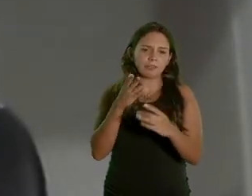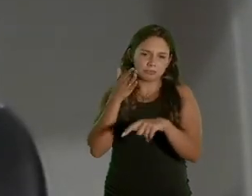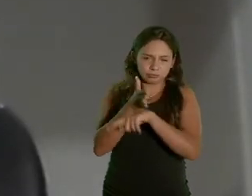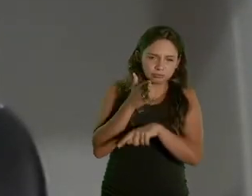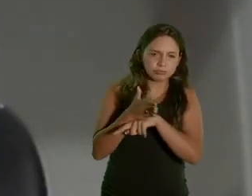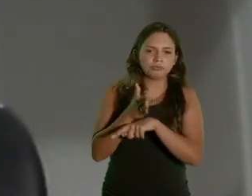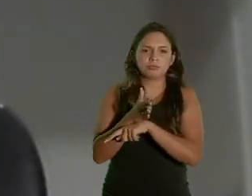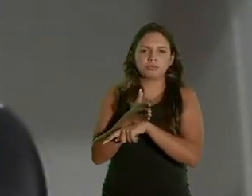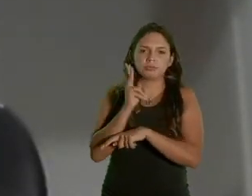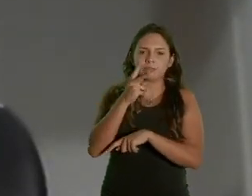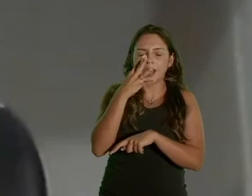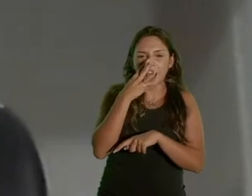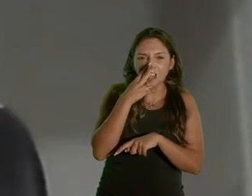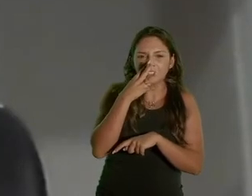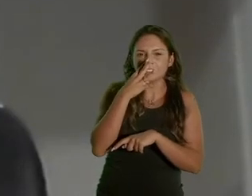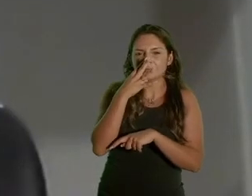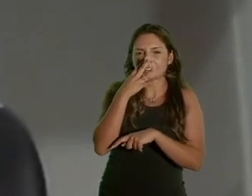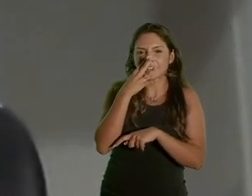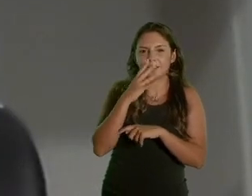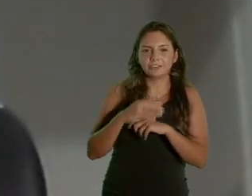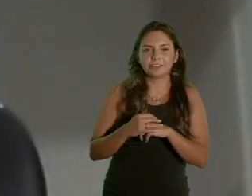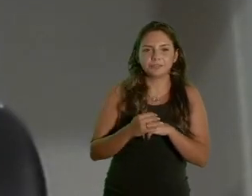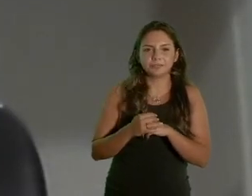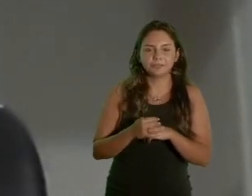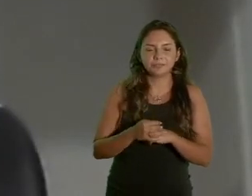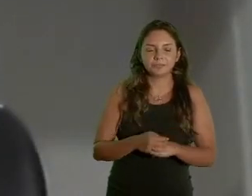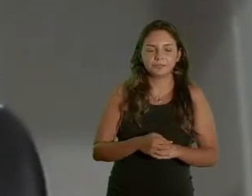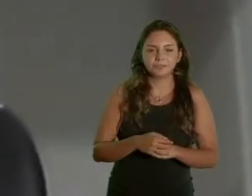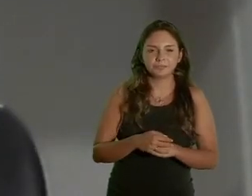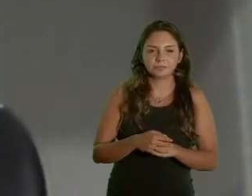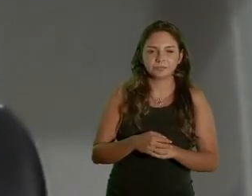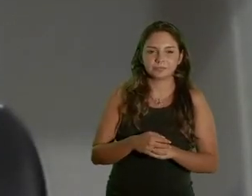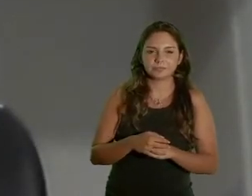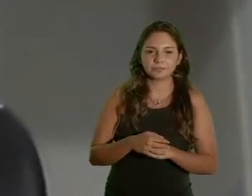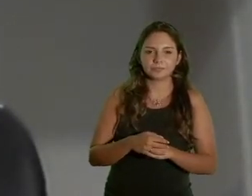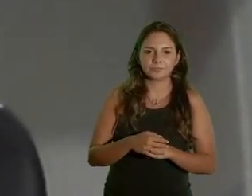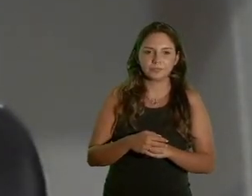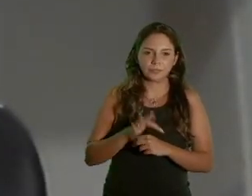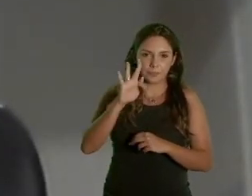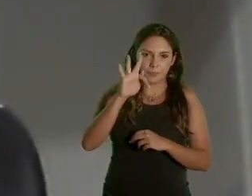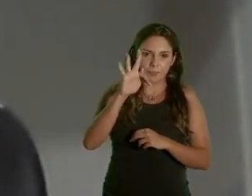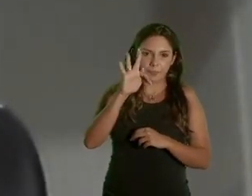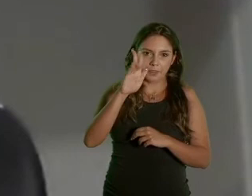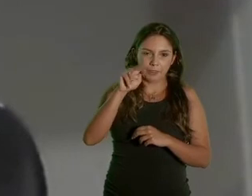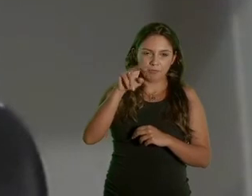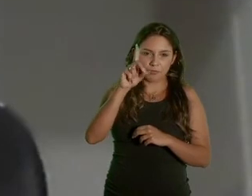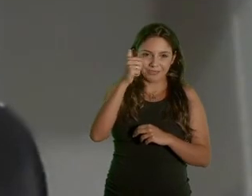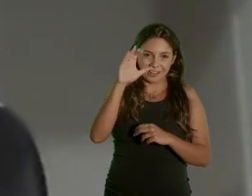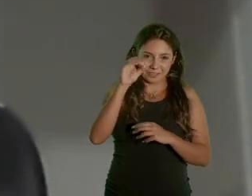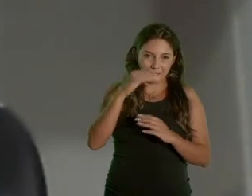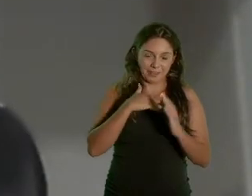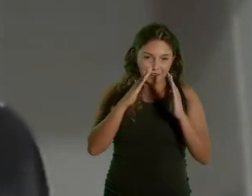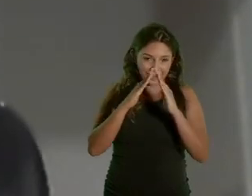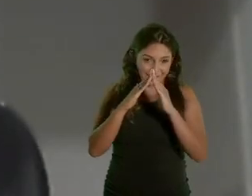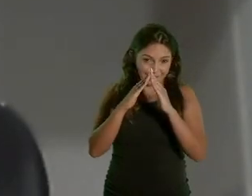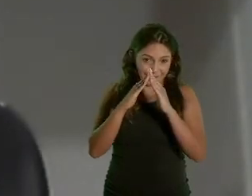frequentava os festivais e sempre admirava. Então, a fundação é muito próxima à minha casa. E quando o Araxá era ali, eu